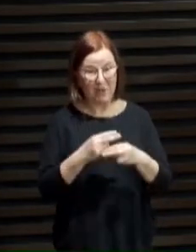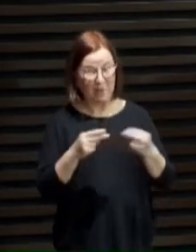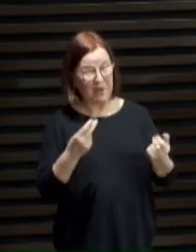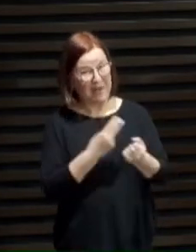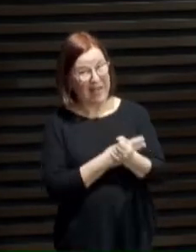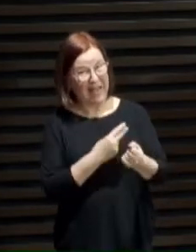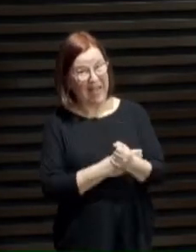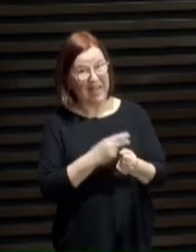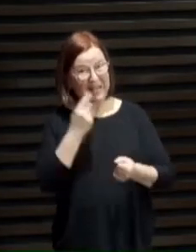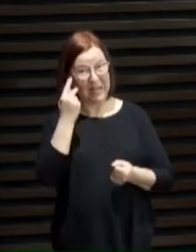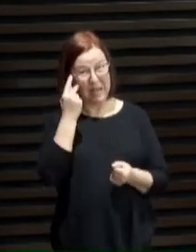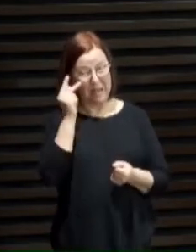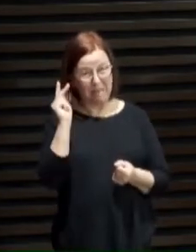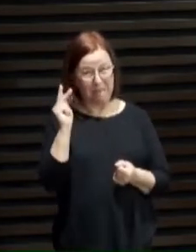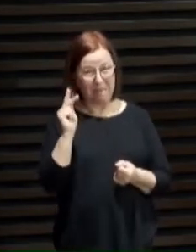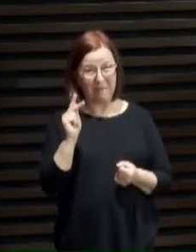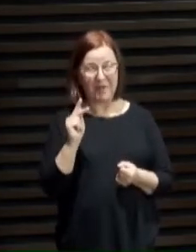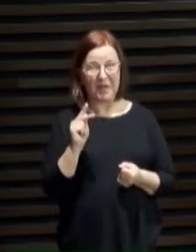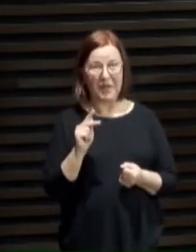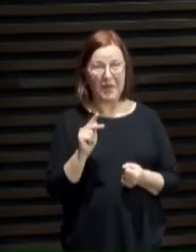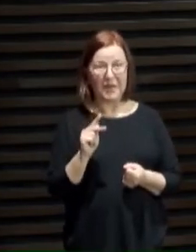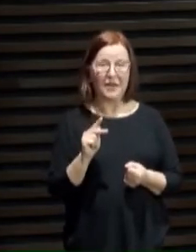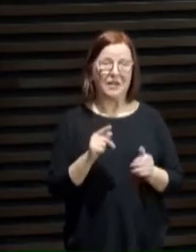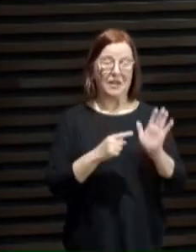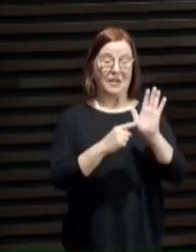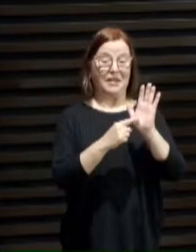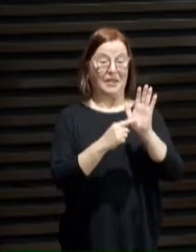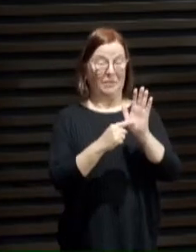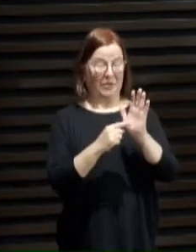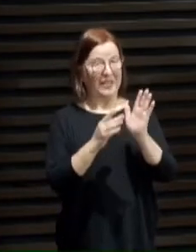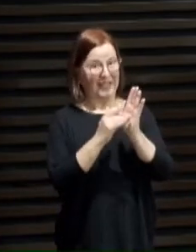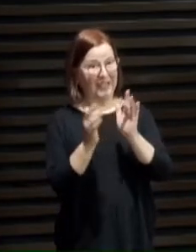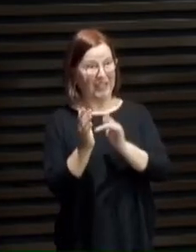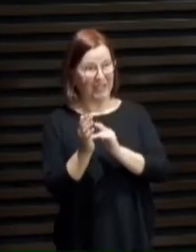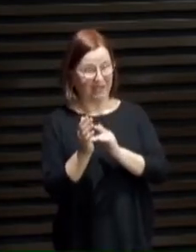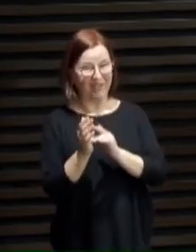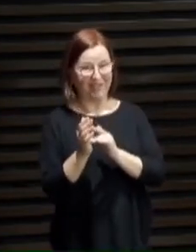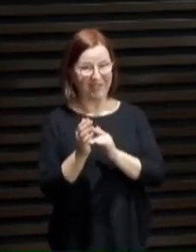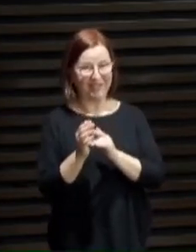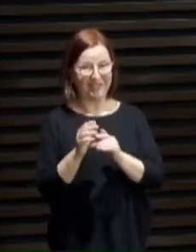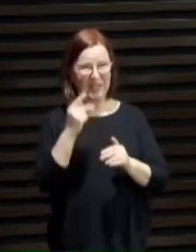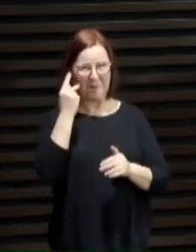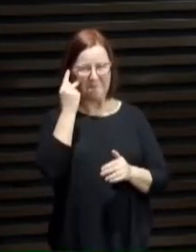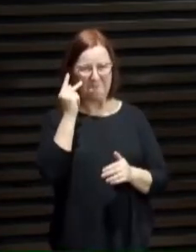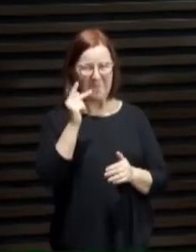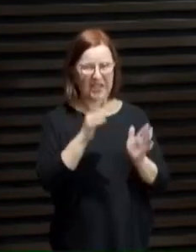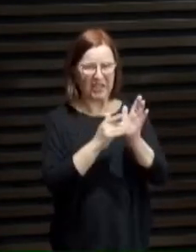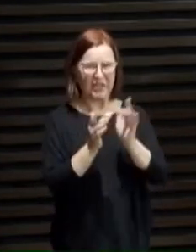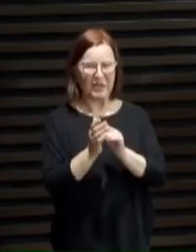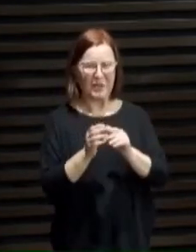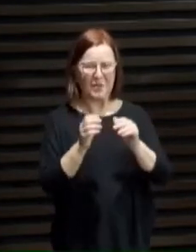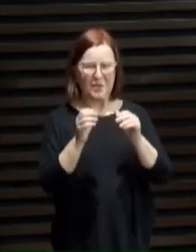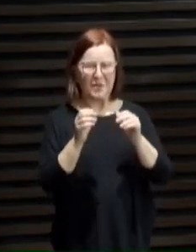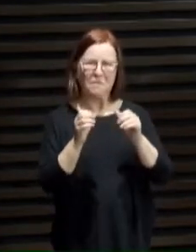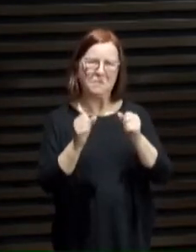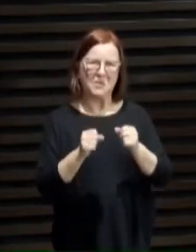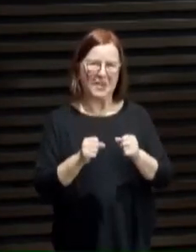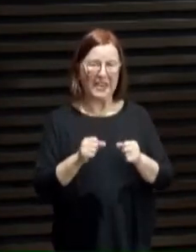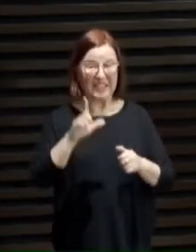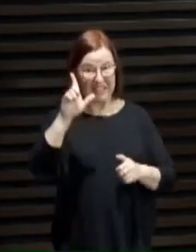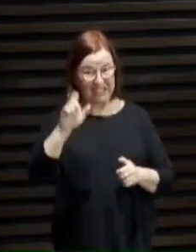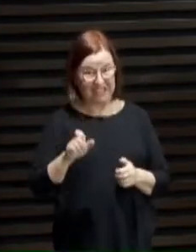com que a fama de Jesus seja de uma vez por todas esquecida, como se pudesse desmascará-lo.